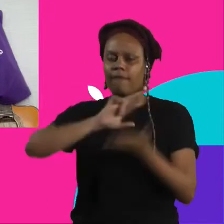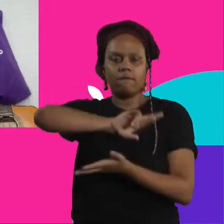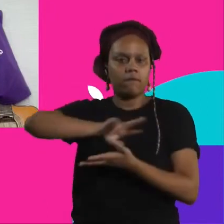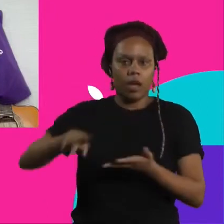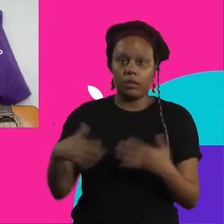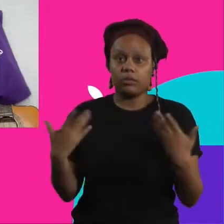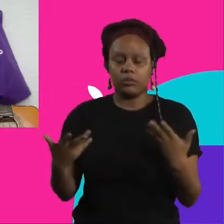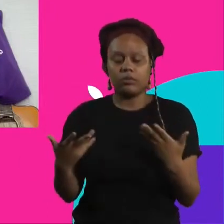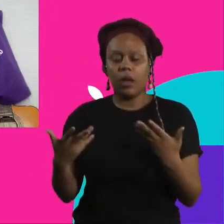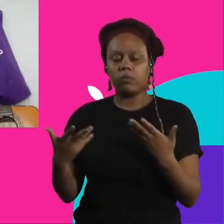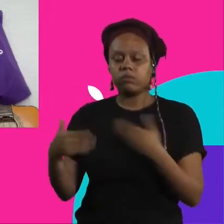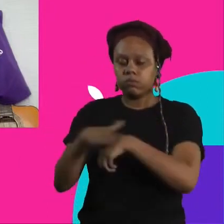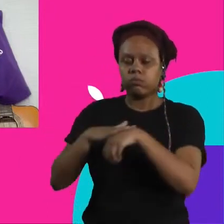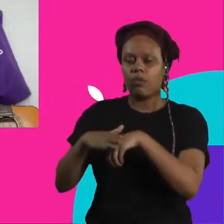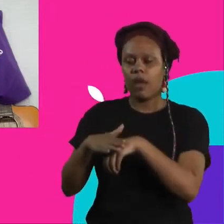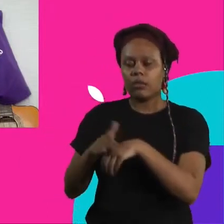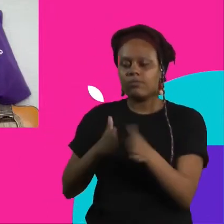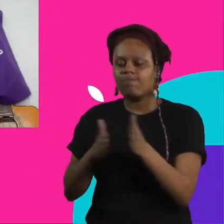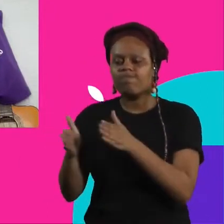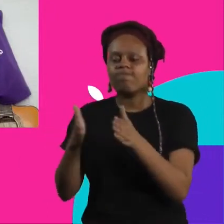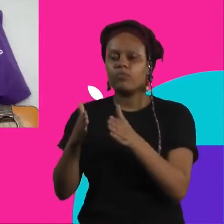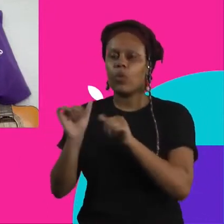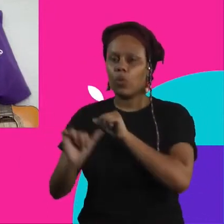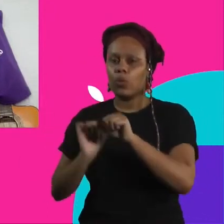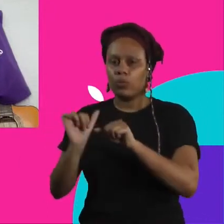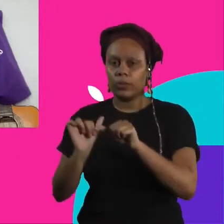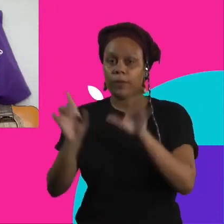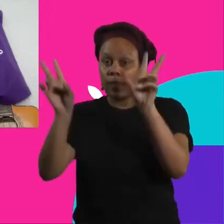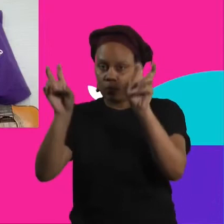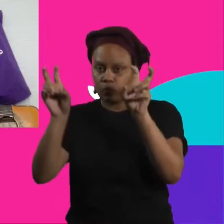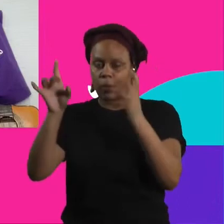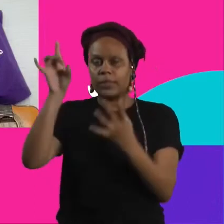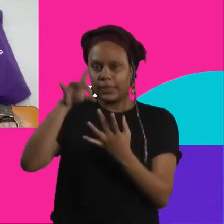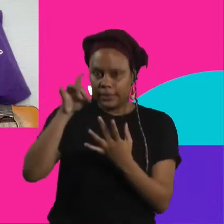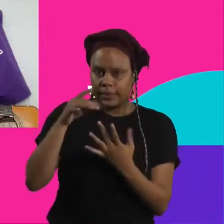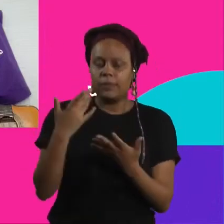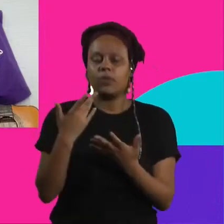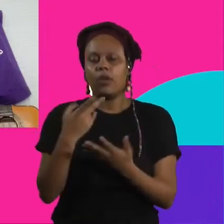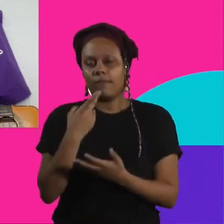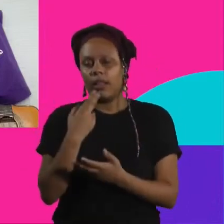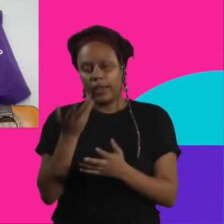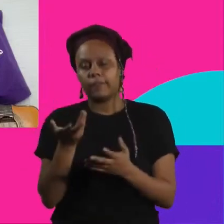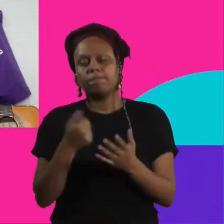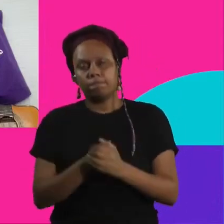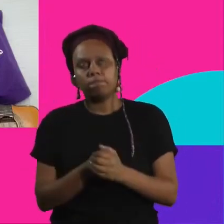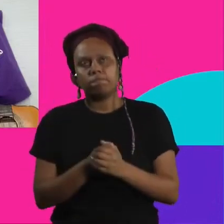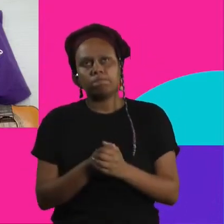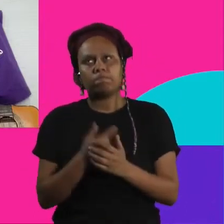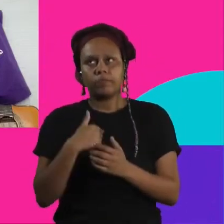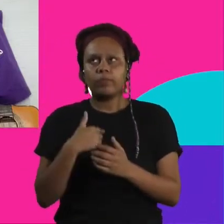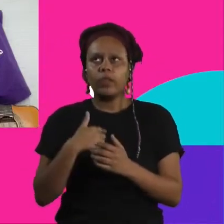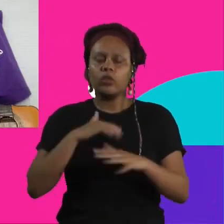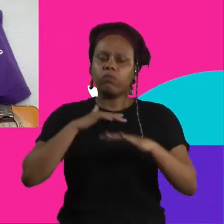sim muda a conversa. Então, no caso da cripto aqui que eu comentei do Seeds, ele vem de um movimento de